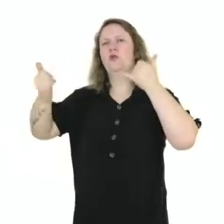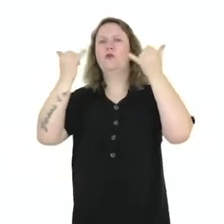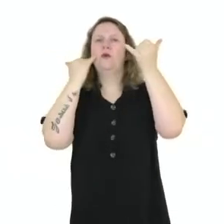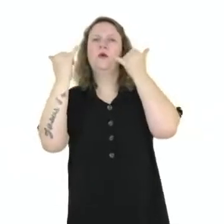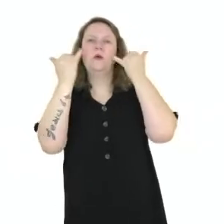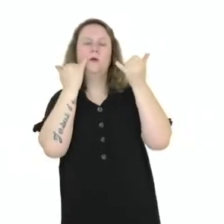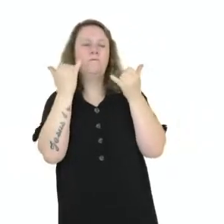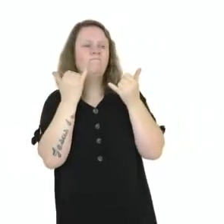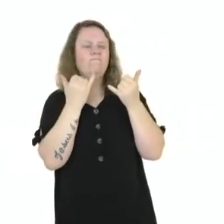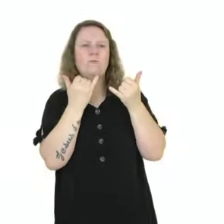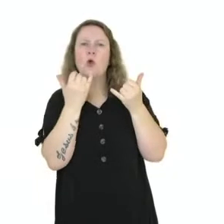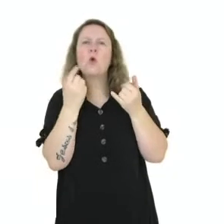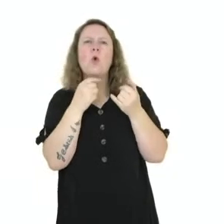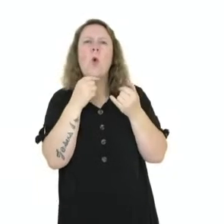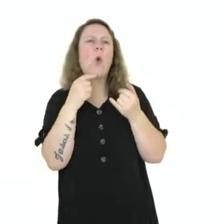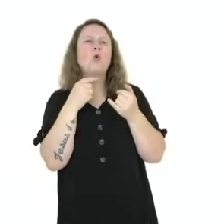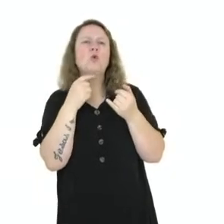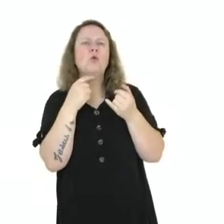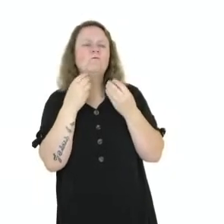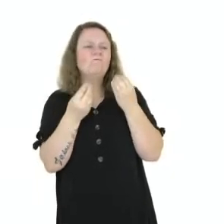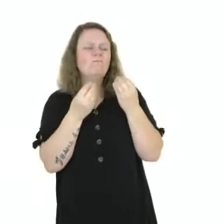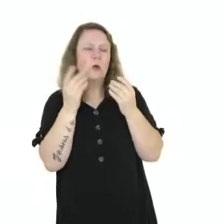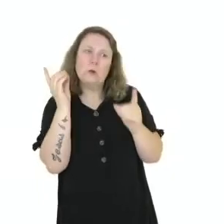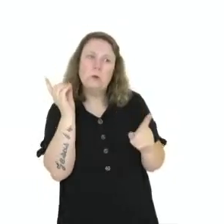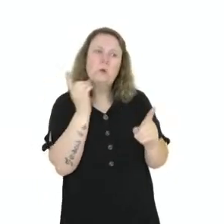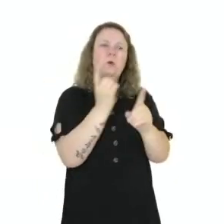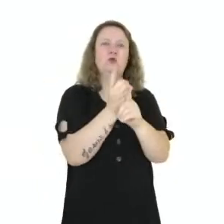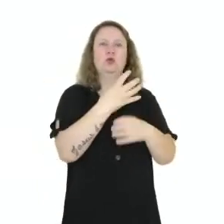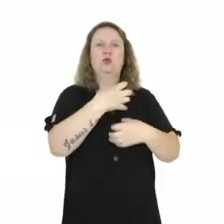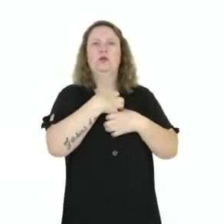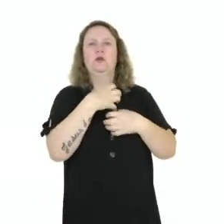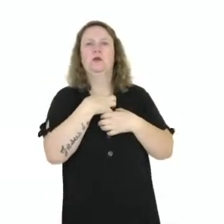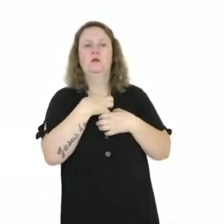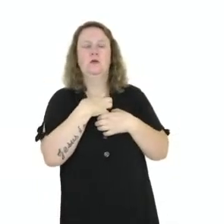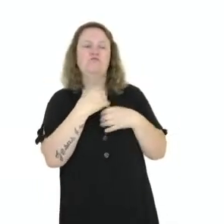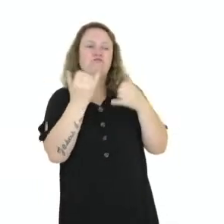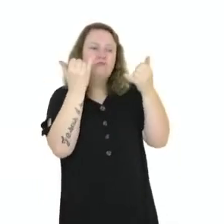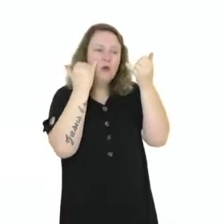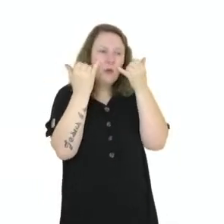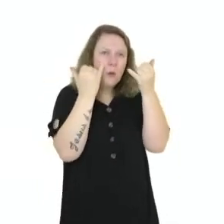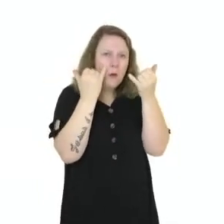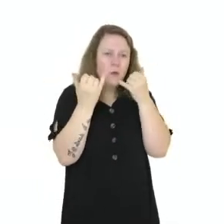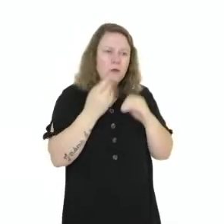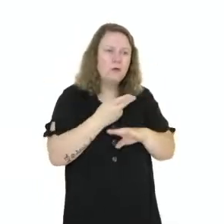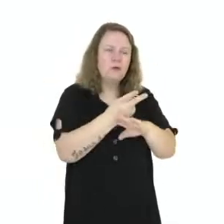formas de checar informações online, buscando